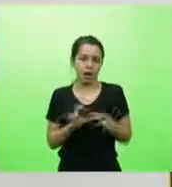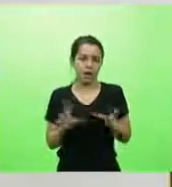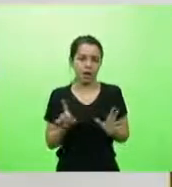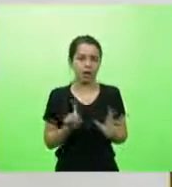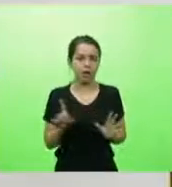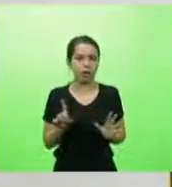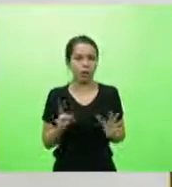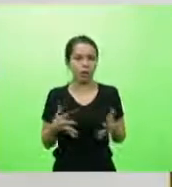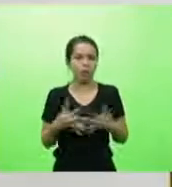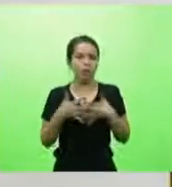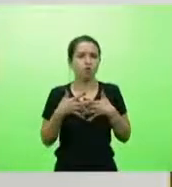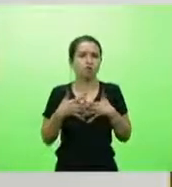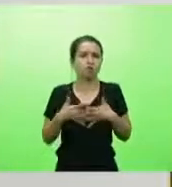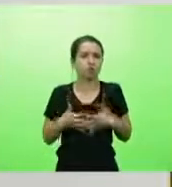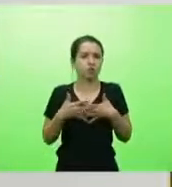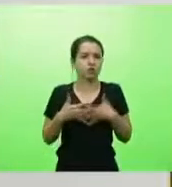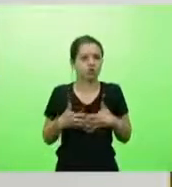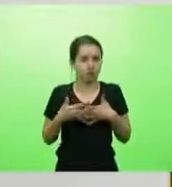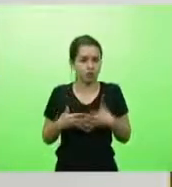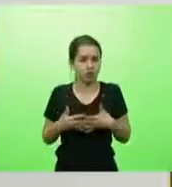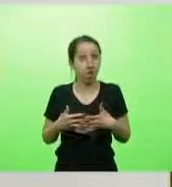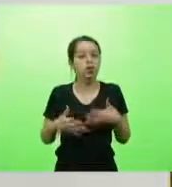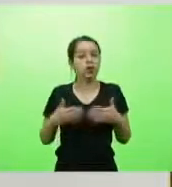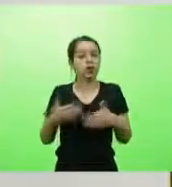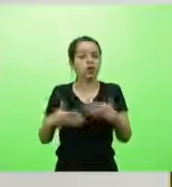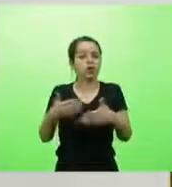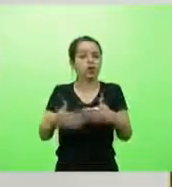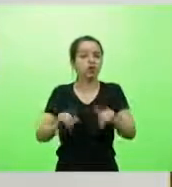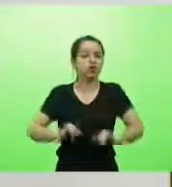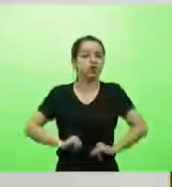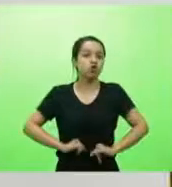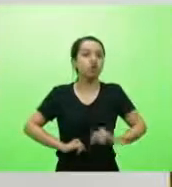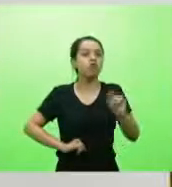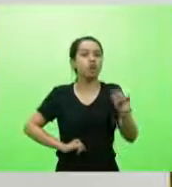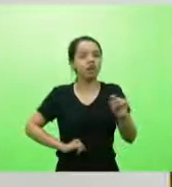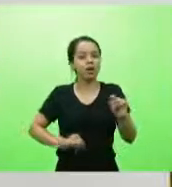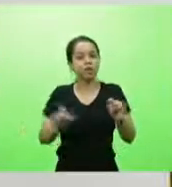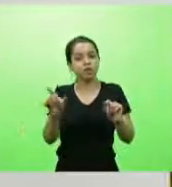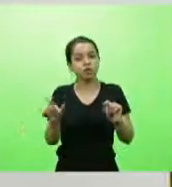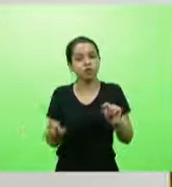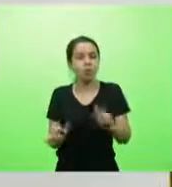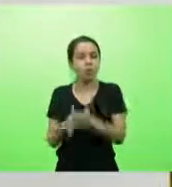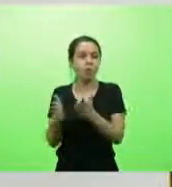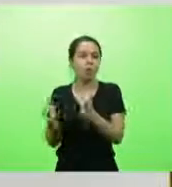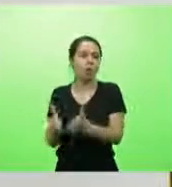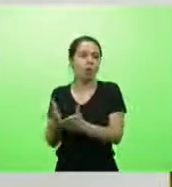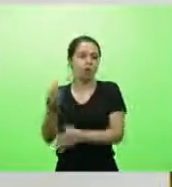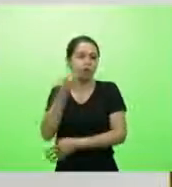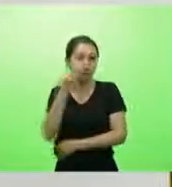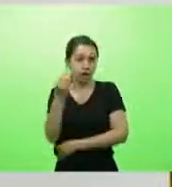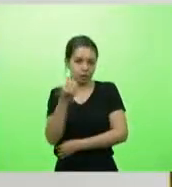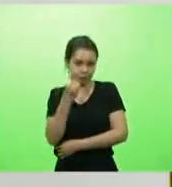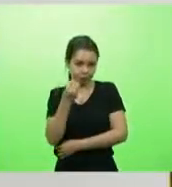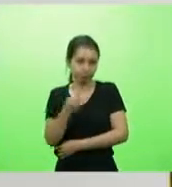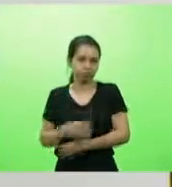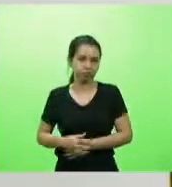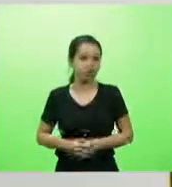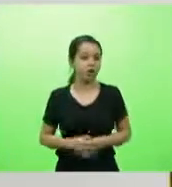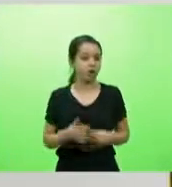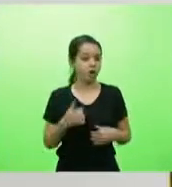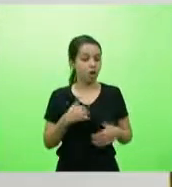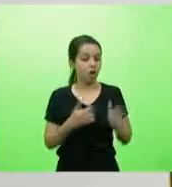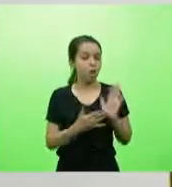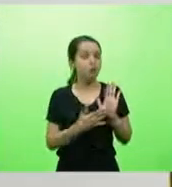essa confusão vai arrebentar sempre no menos favorecido e no mais fraco. O que eu estou propondo aqui é o